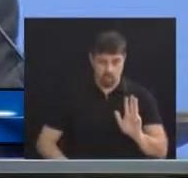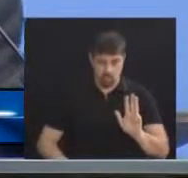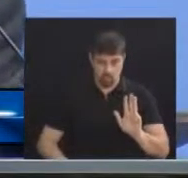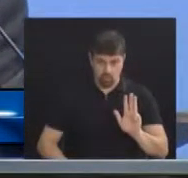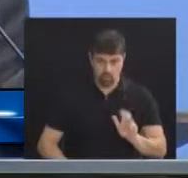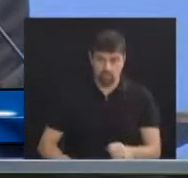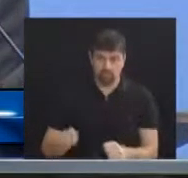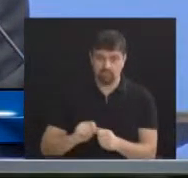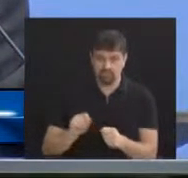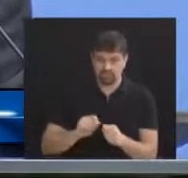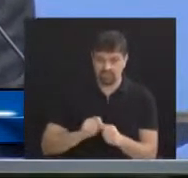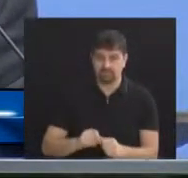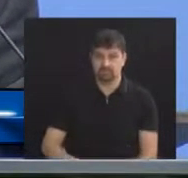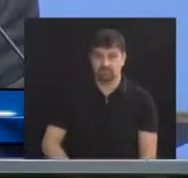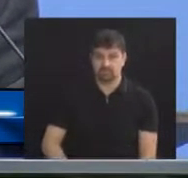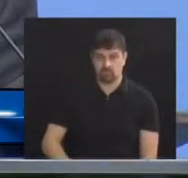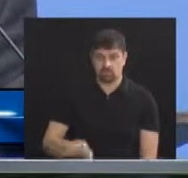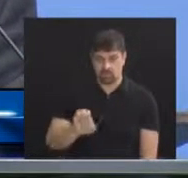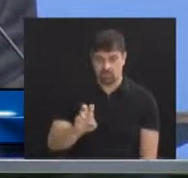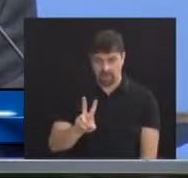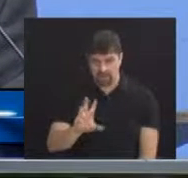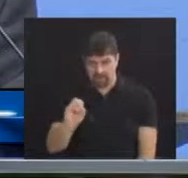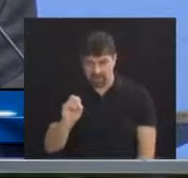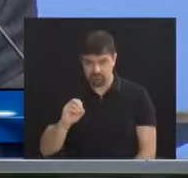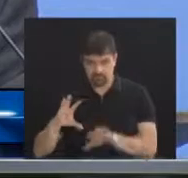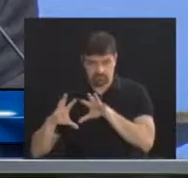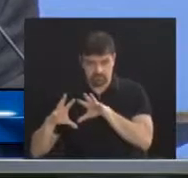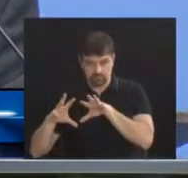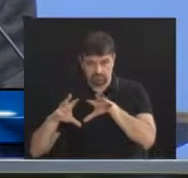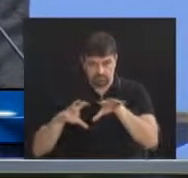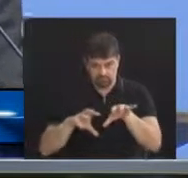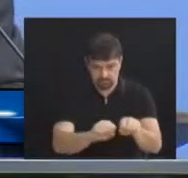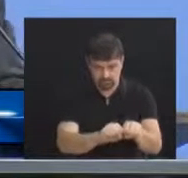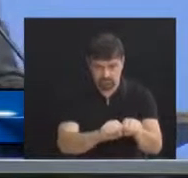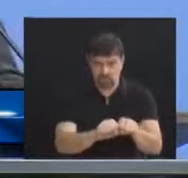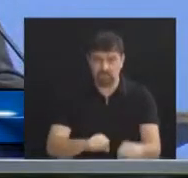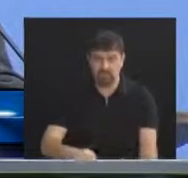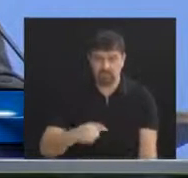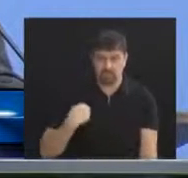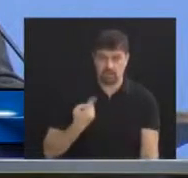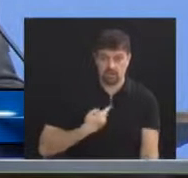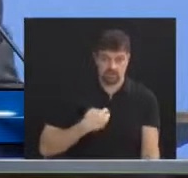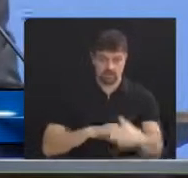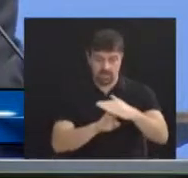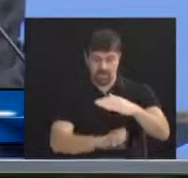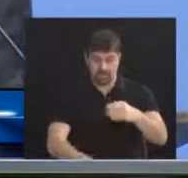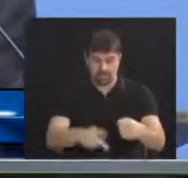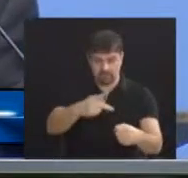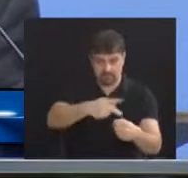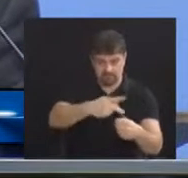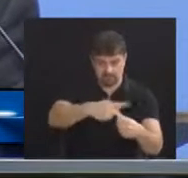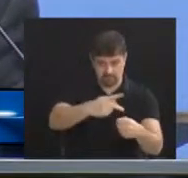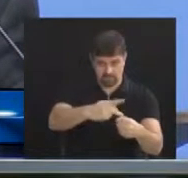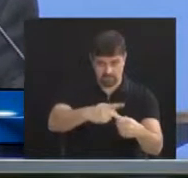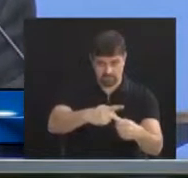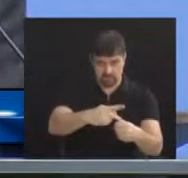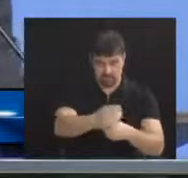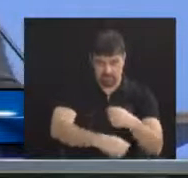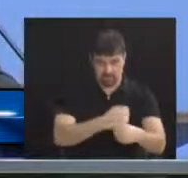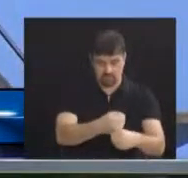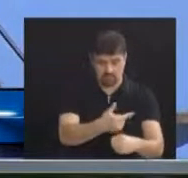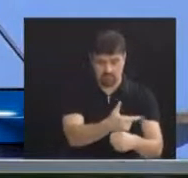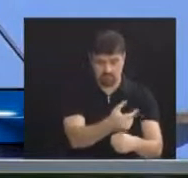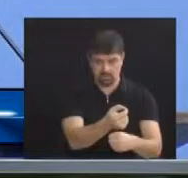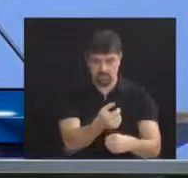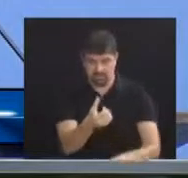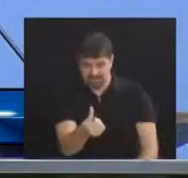Morales tomou e se apropriou da uma parte da Petrobras em 2006.